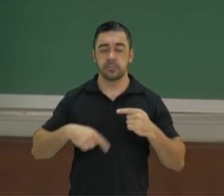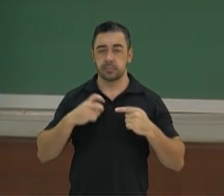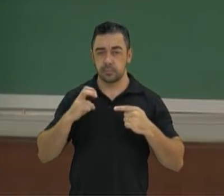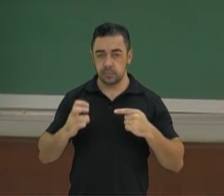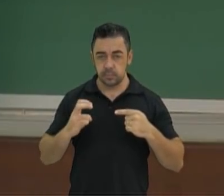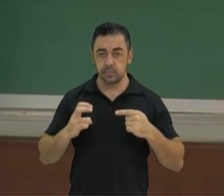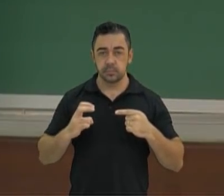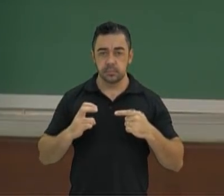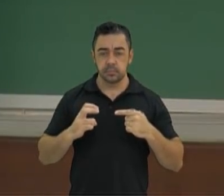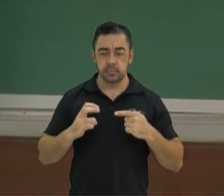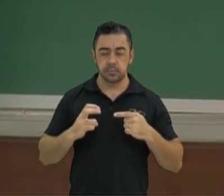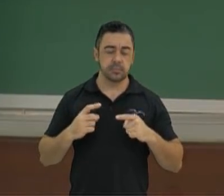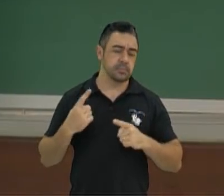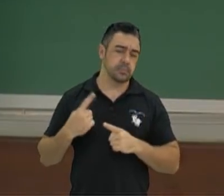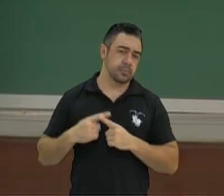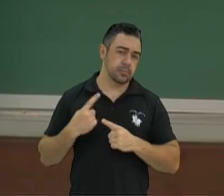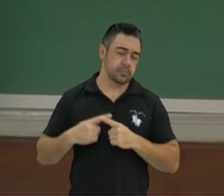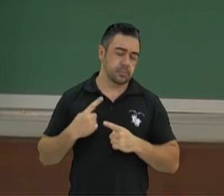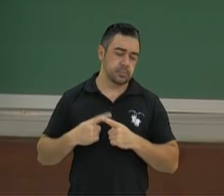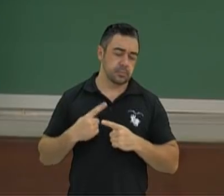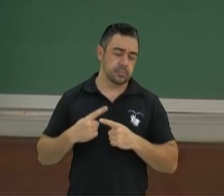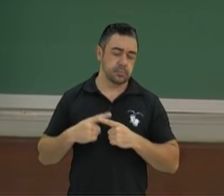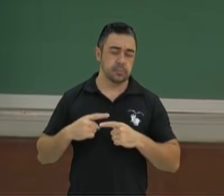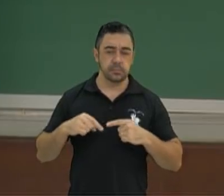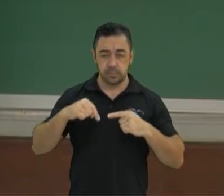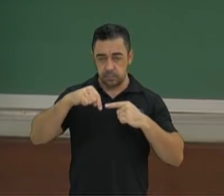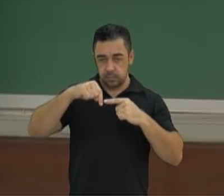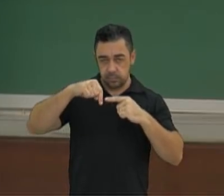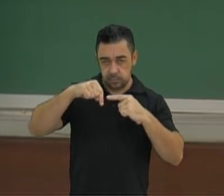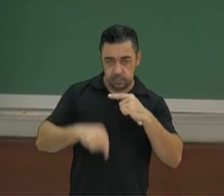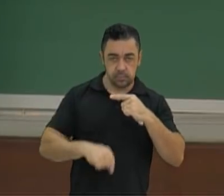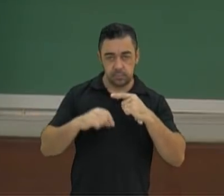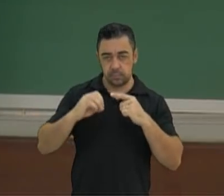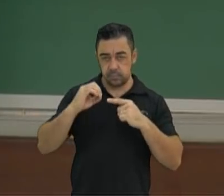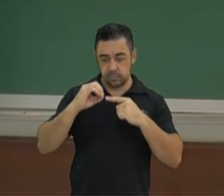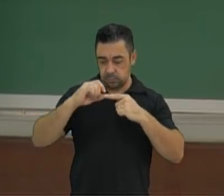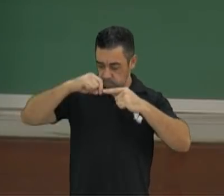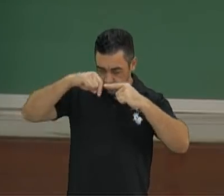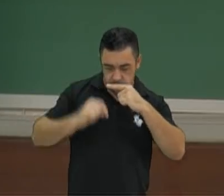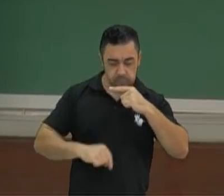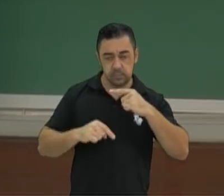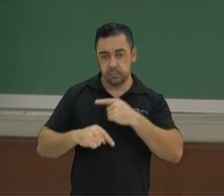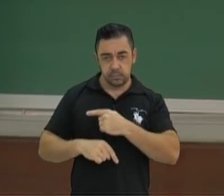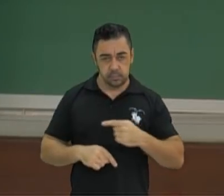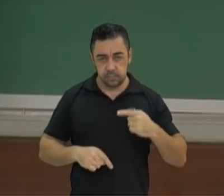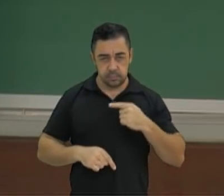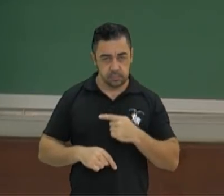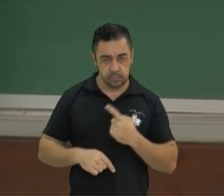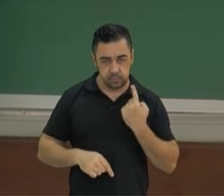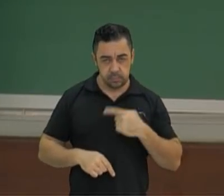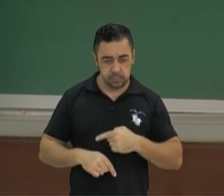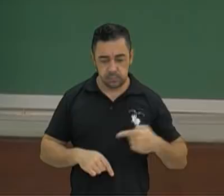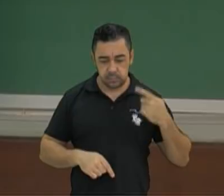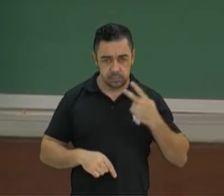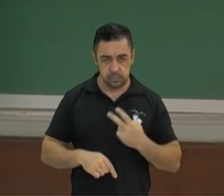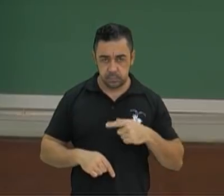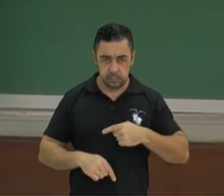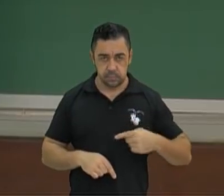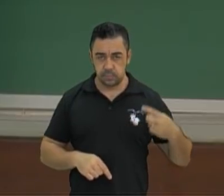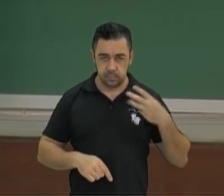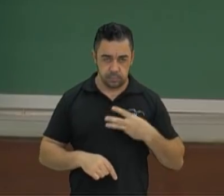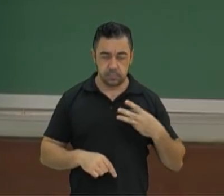fria, né? Por quê? Ela está abaixo de zero, então ela vai ser negativa. Então, a professora representou